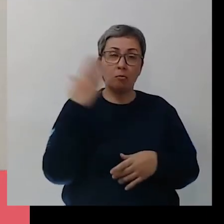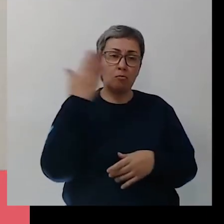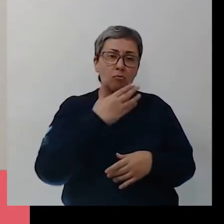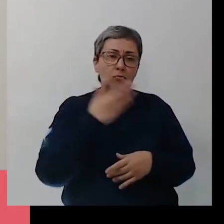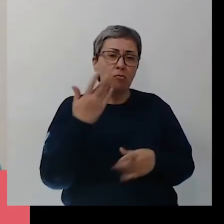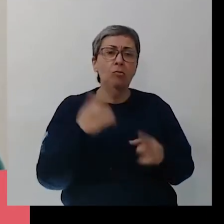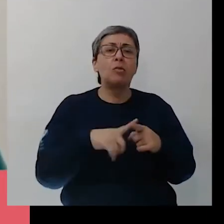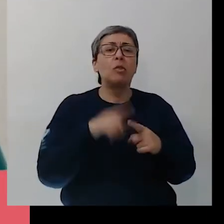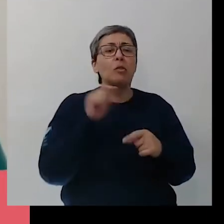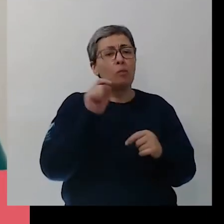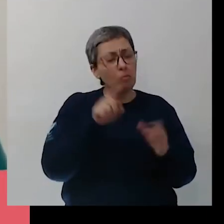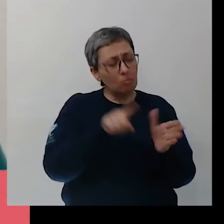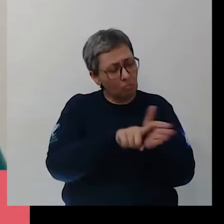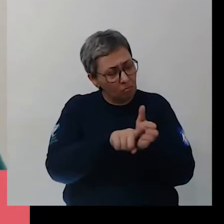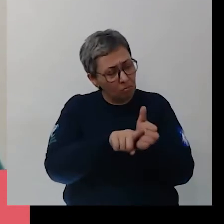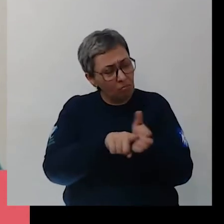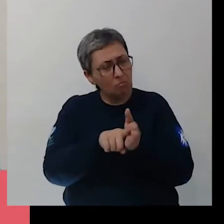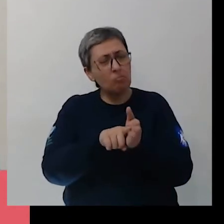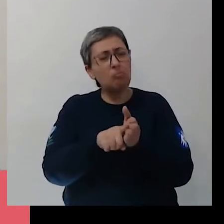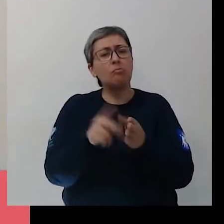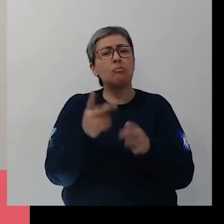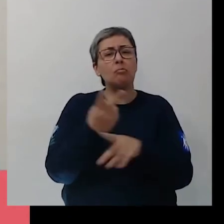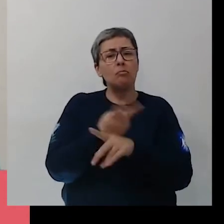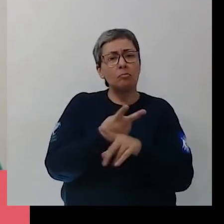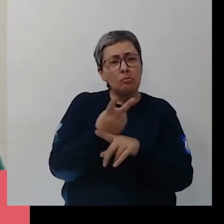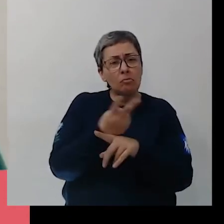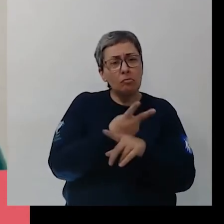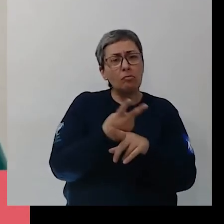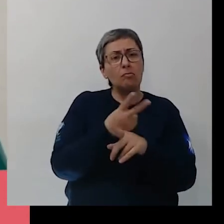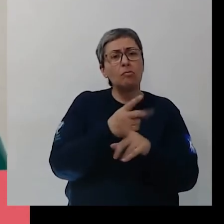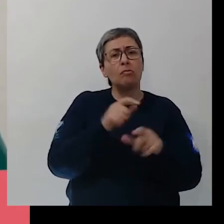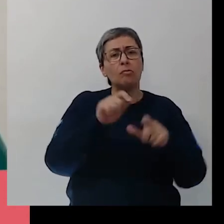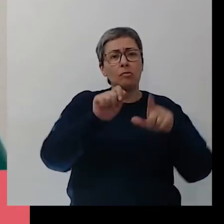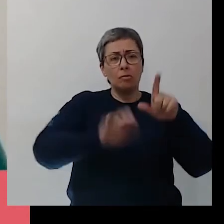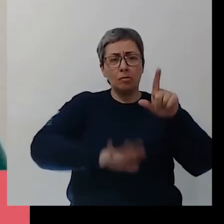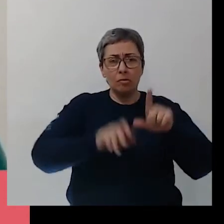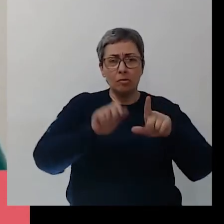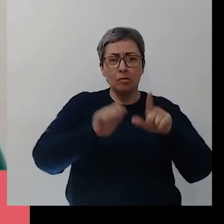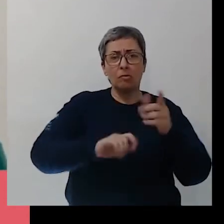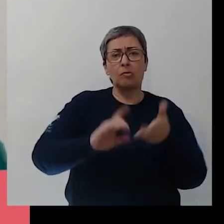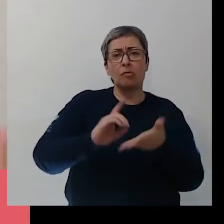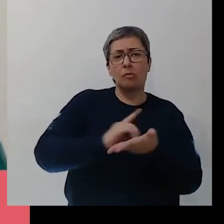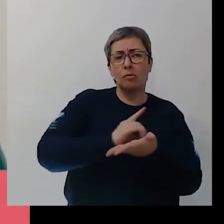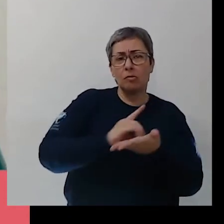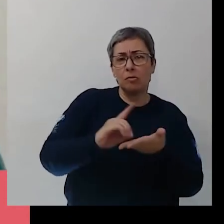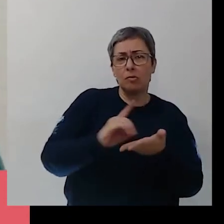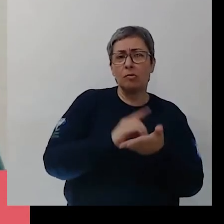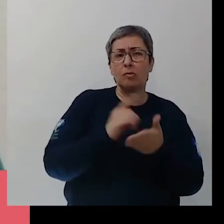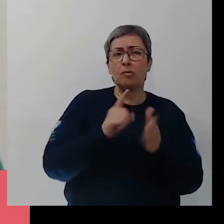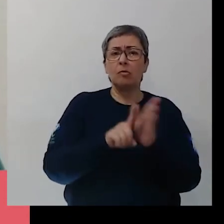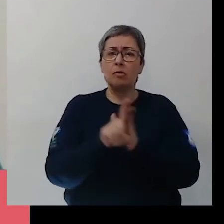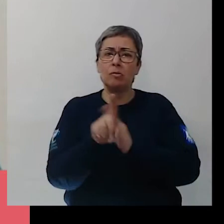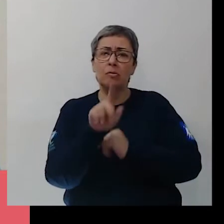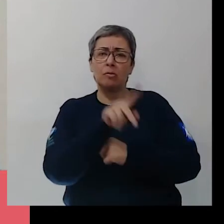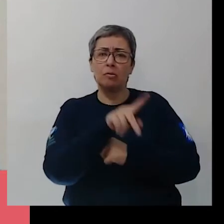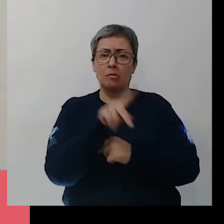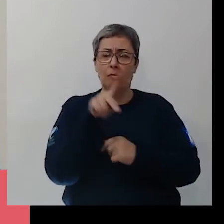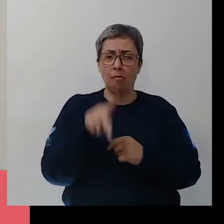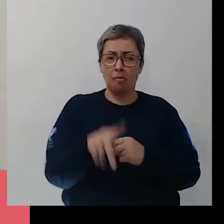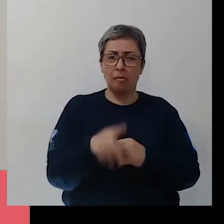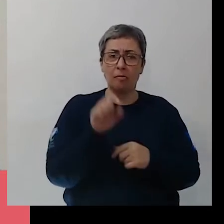saber. Busquem esse significado. Procurem no Google, no dicionário, perguntem para o